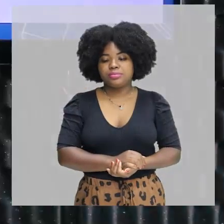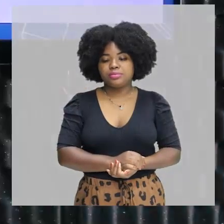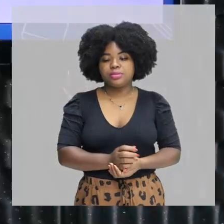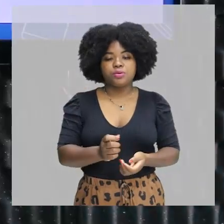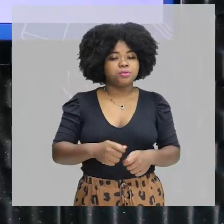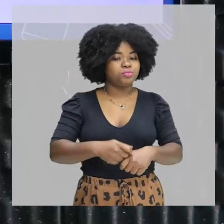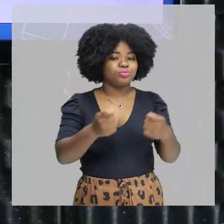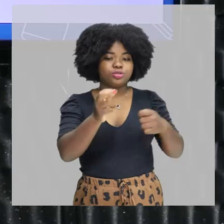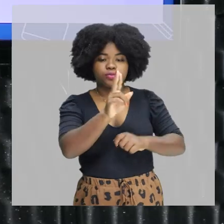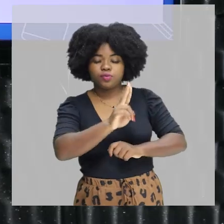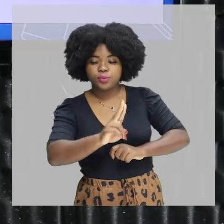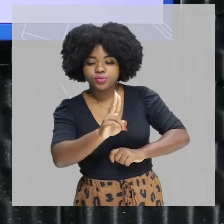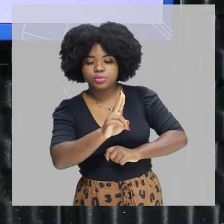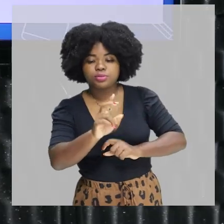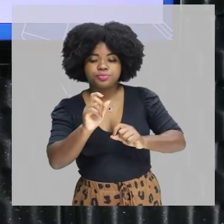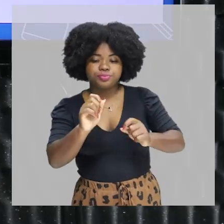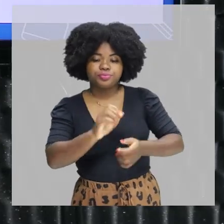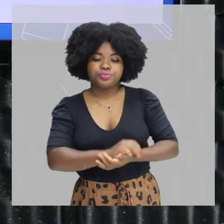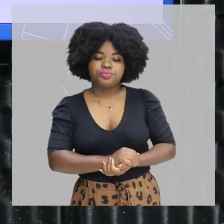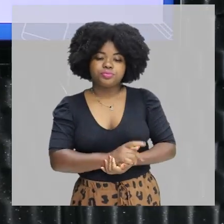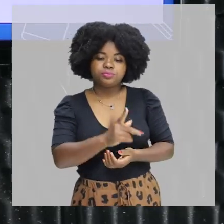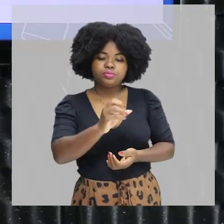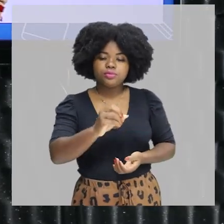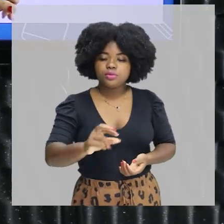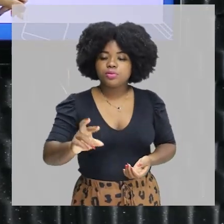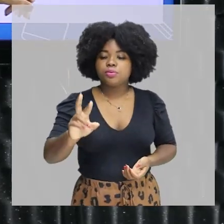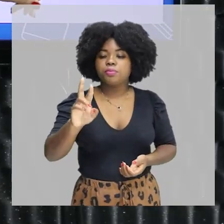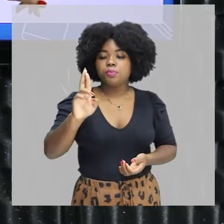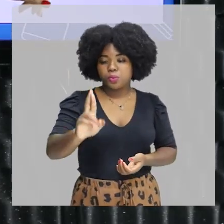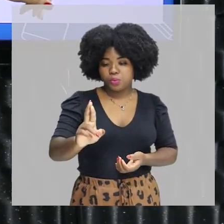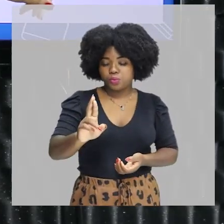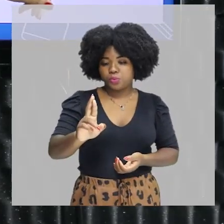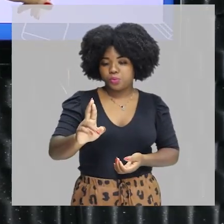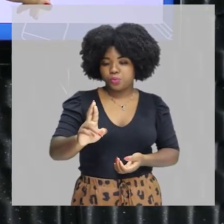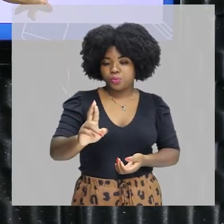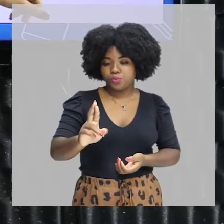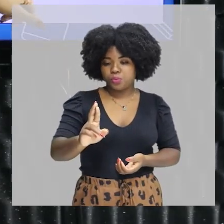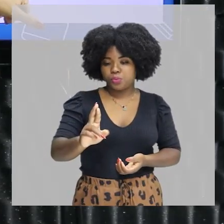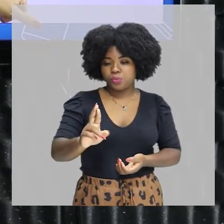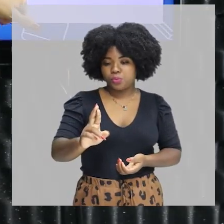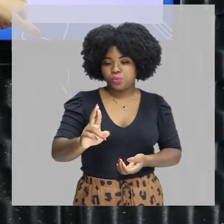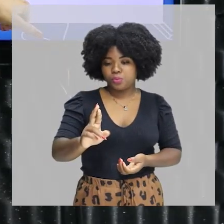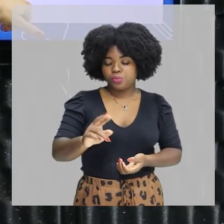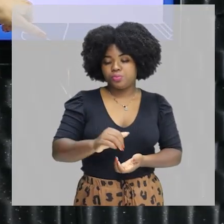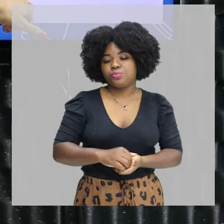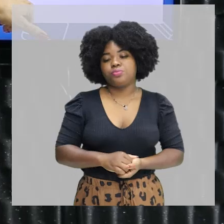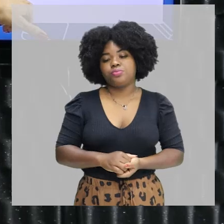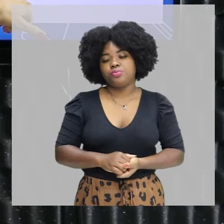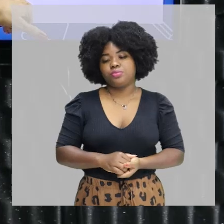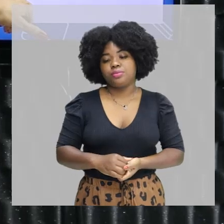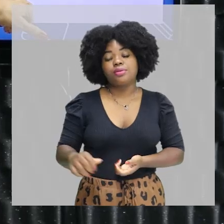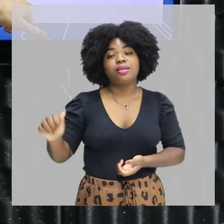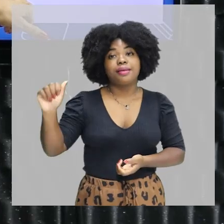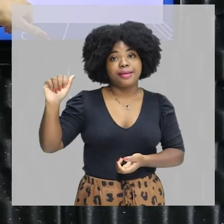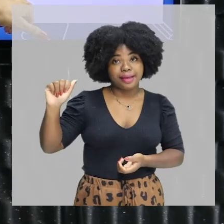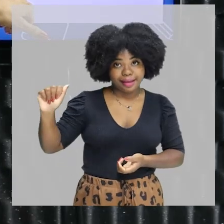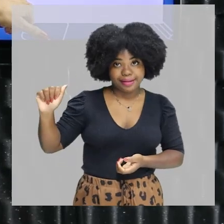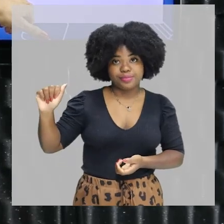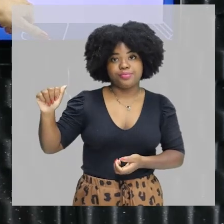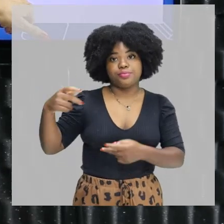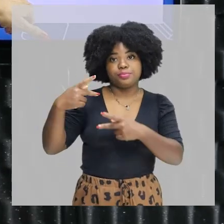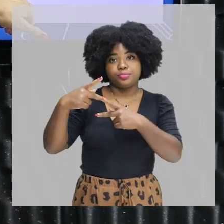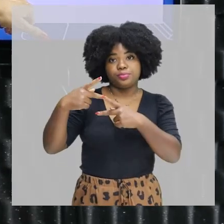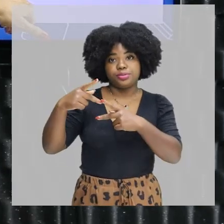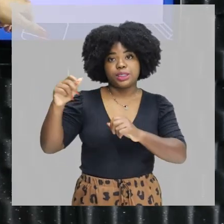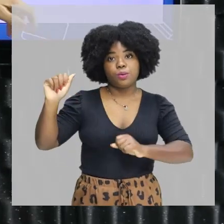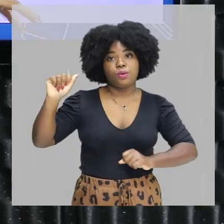usar o por aqui, tá? Aspira a alguma